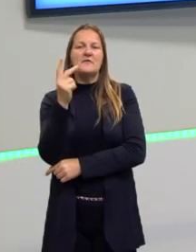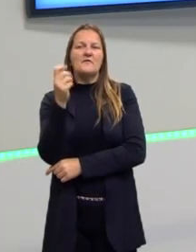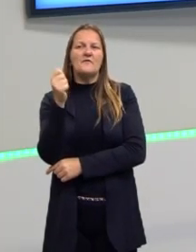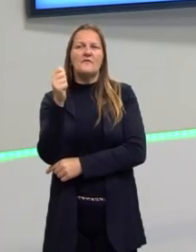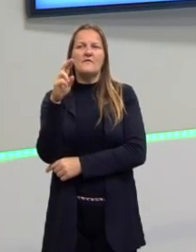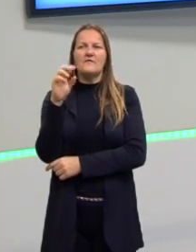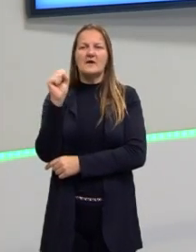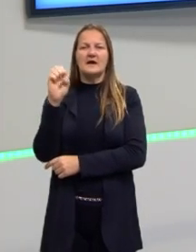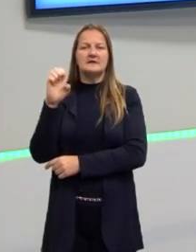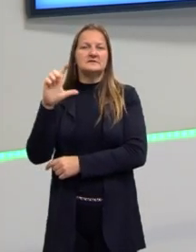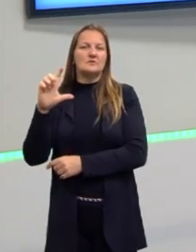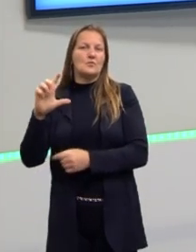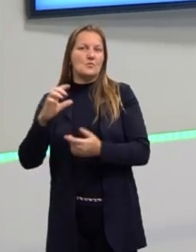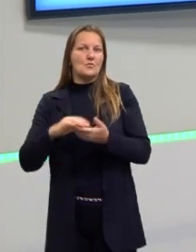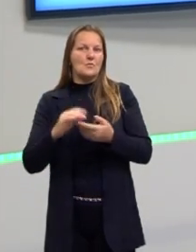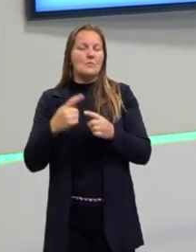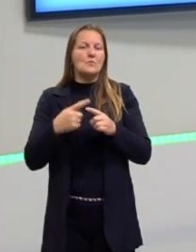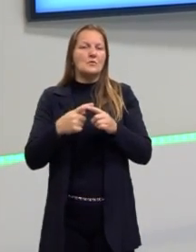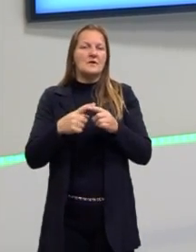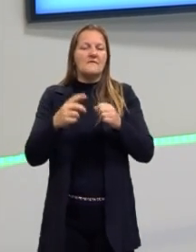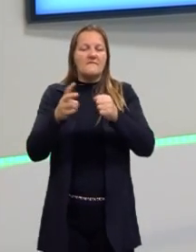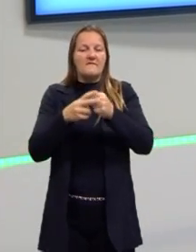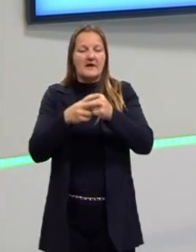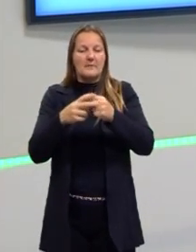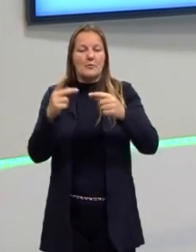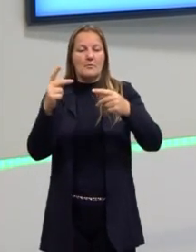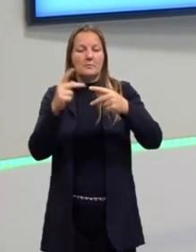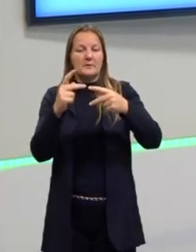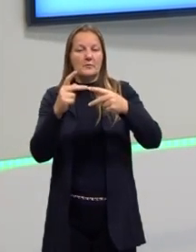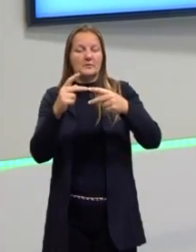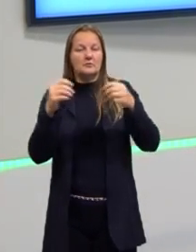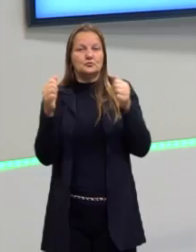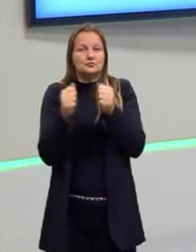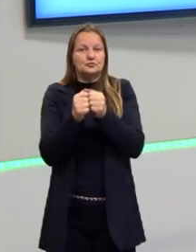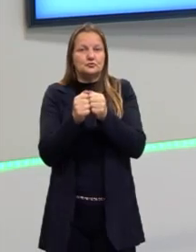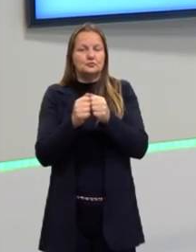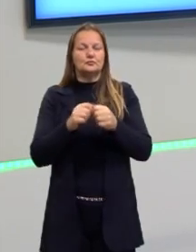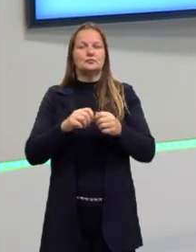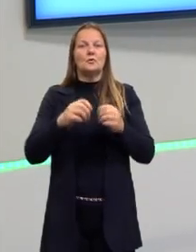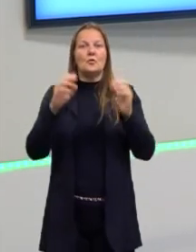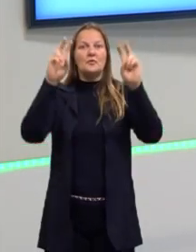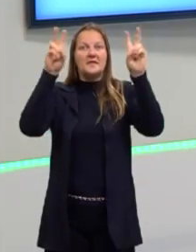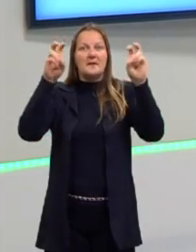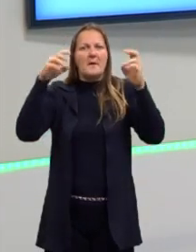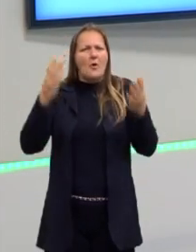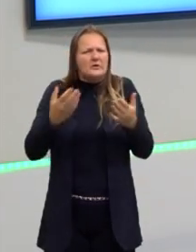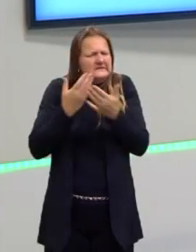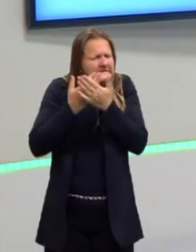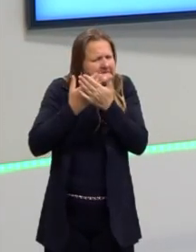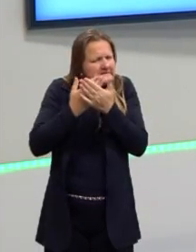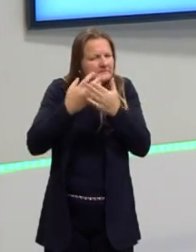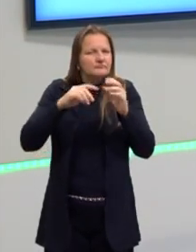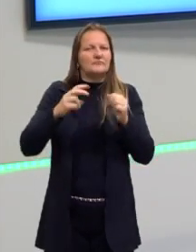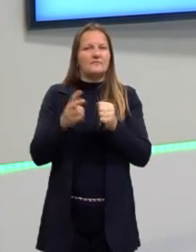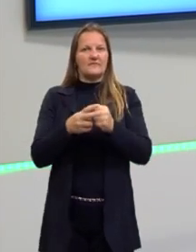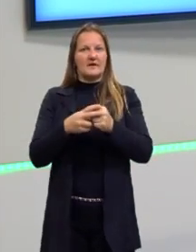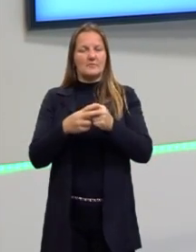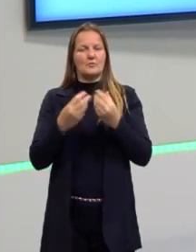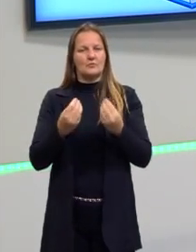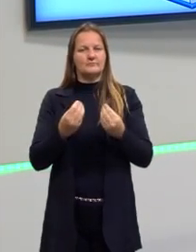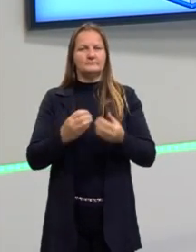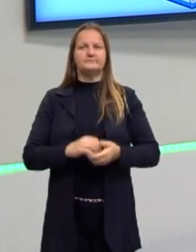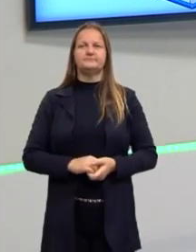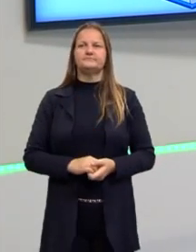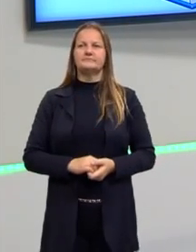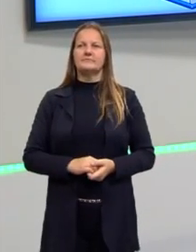porque ele é um verbo seguido de uma preposição Então esse é o nosso tema da aula de hoje nós vamos estudar esses verbos